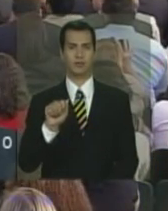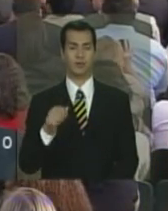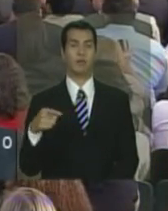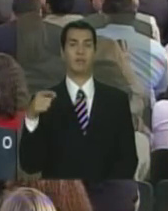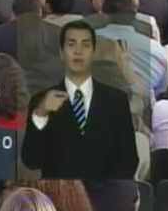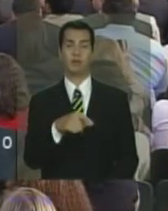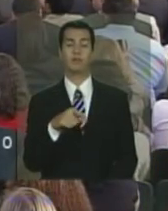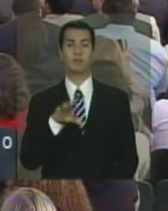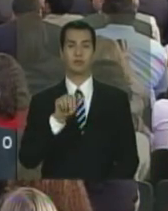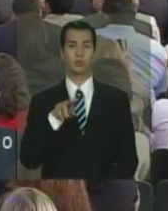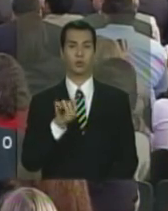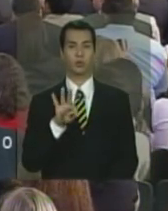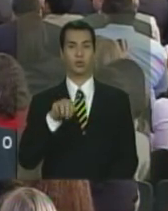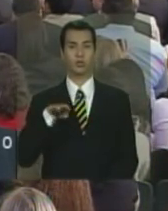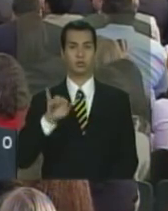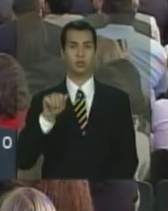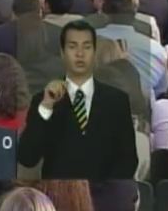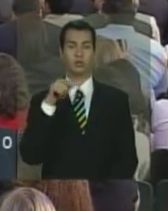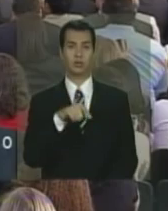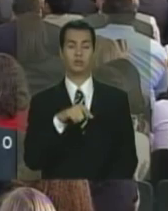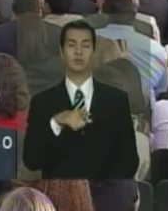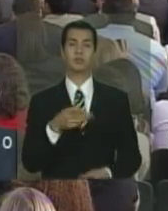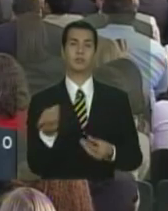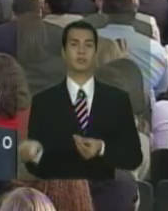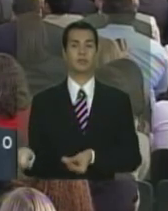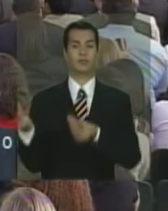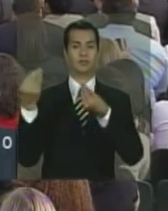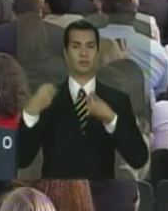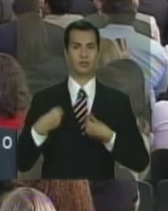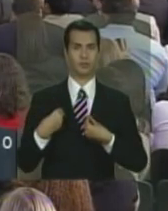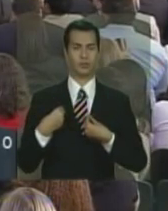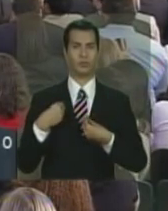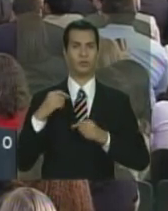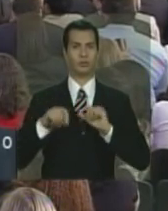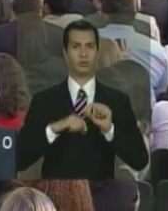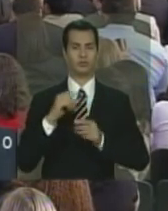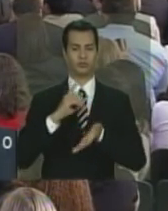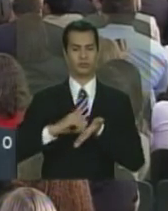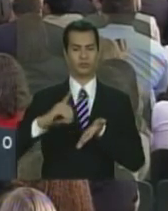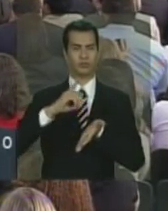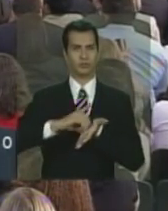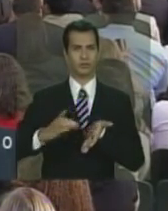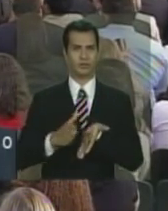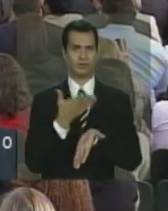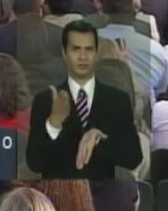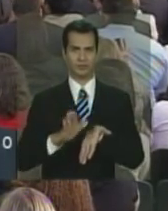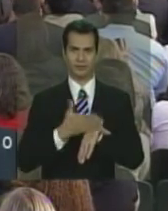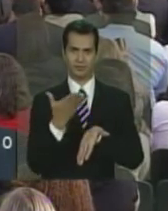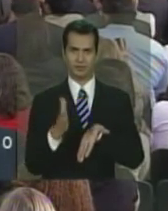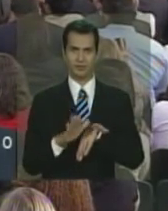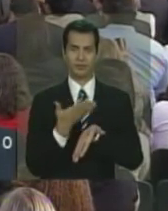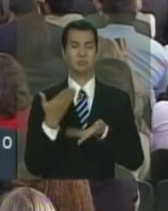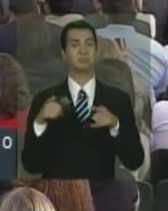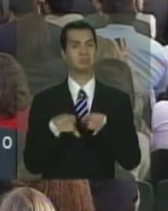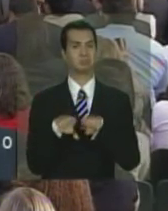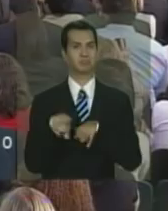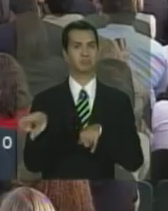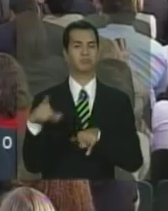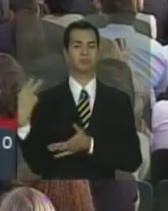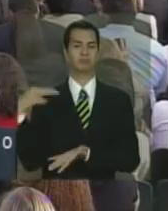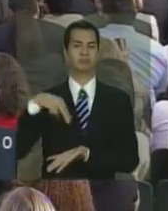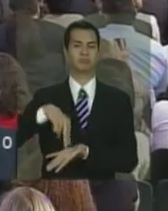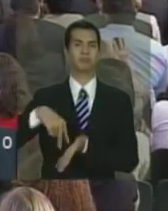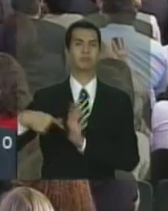a Antônia Vanderlúcia de Oliveira Simplício, que me deu os dicionários e que fez